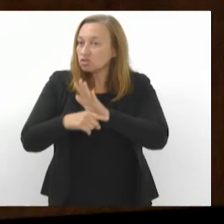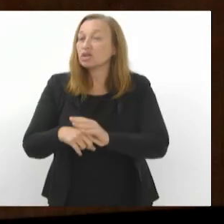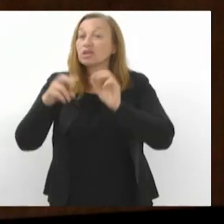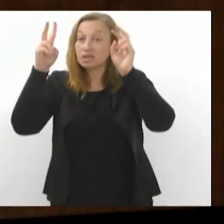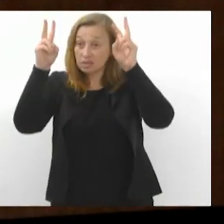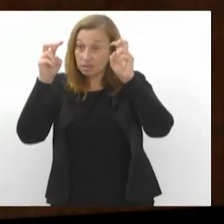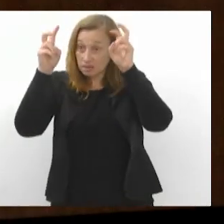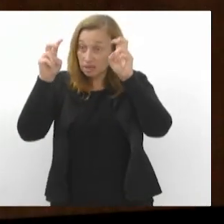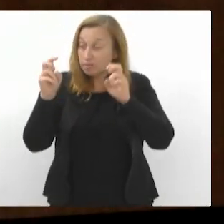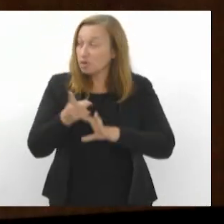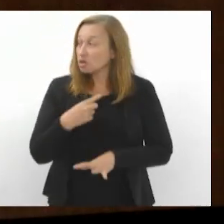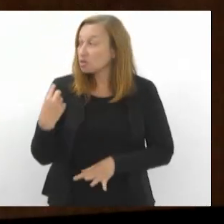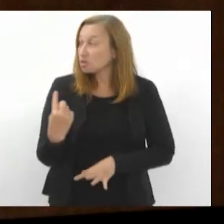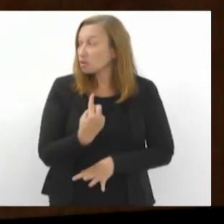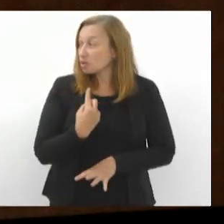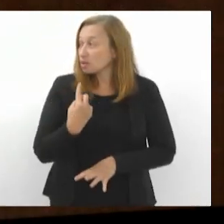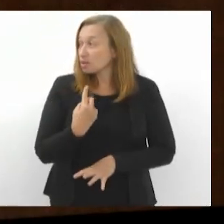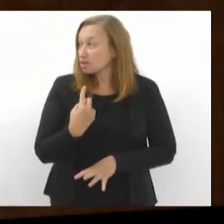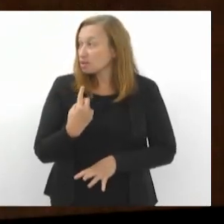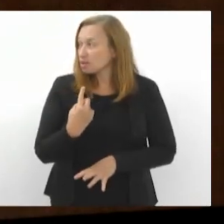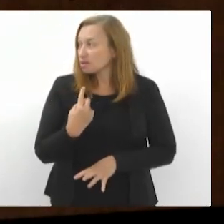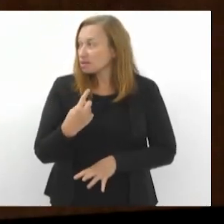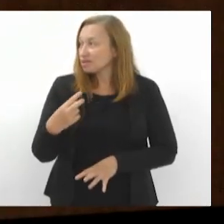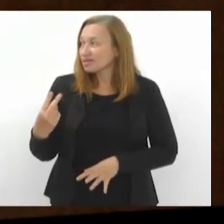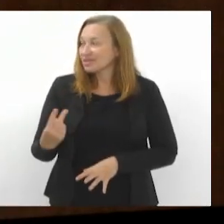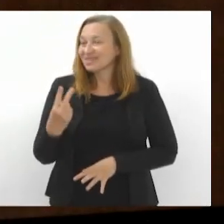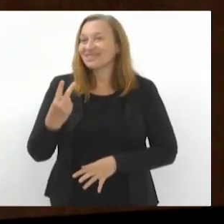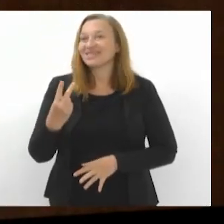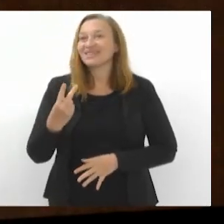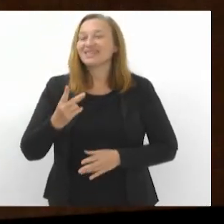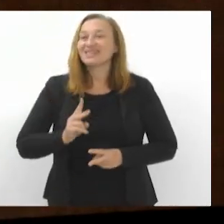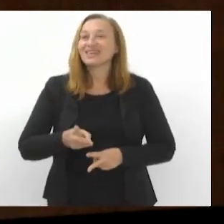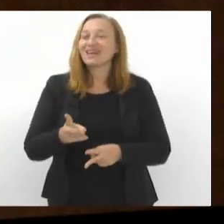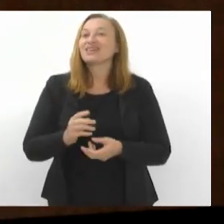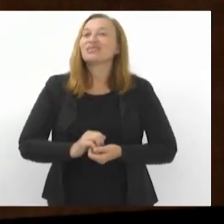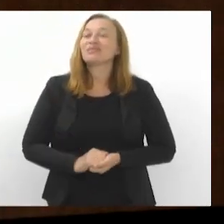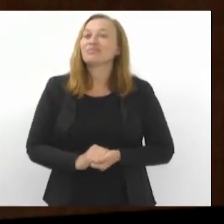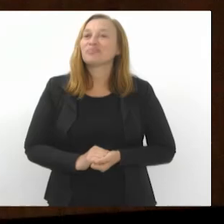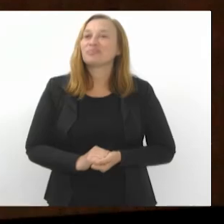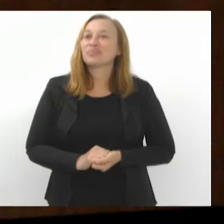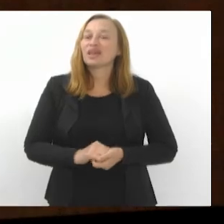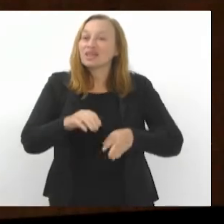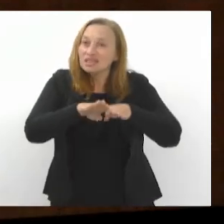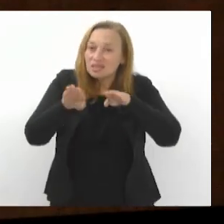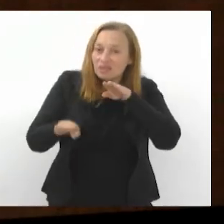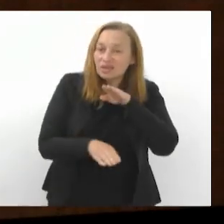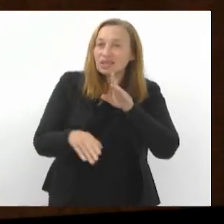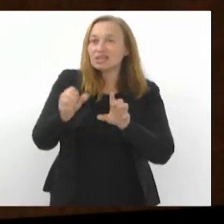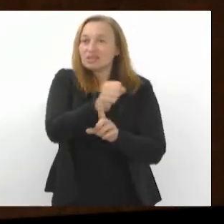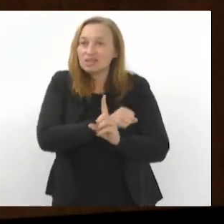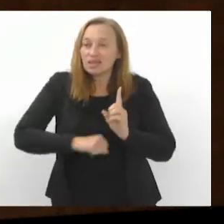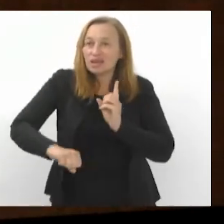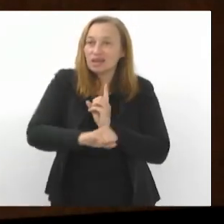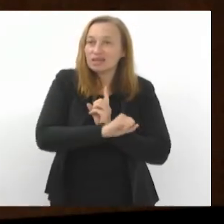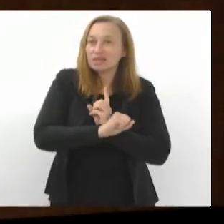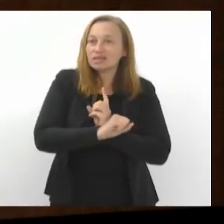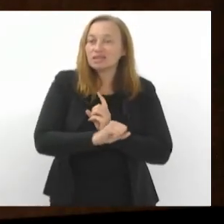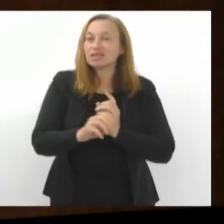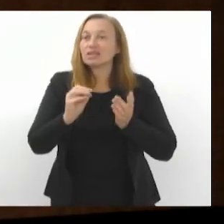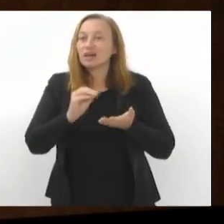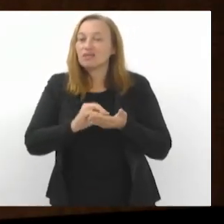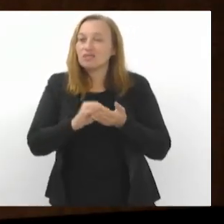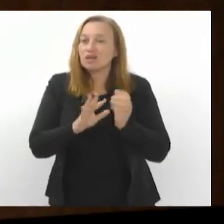tema e a gente sanear de vez por toda tanto a desigualdade social, a